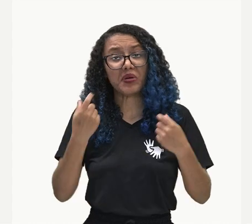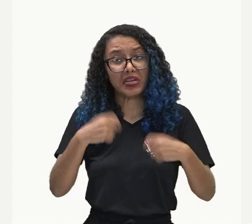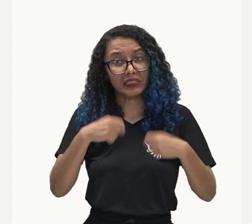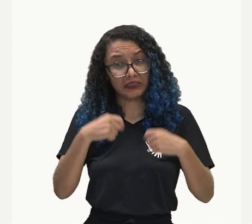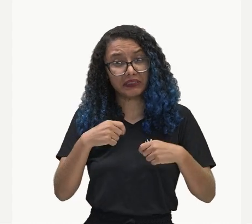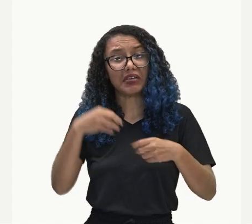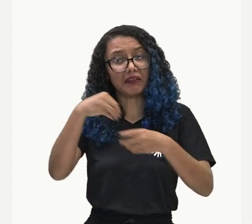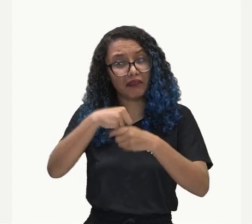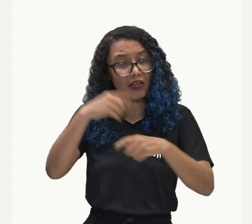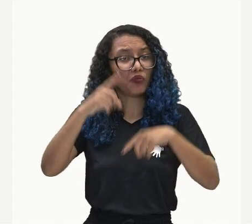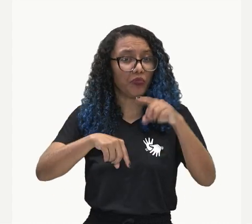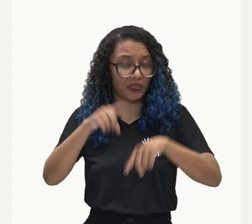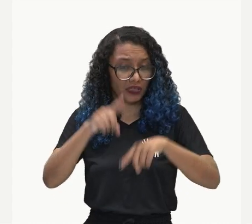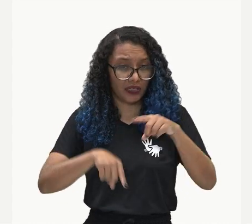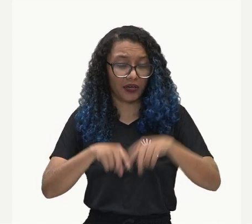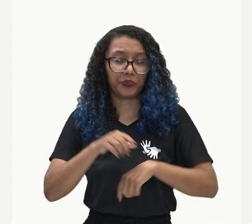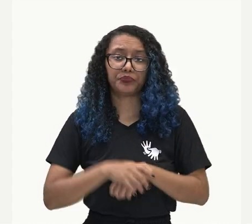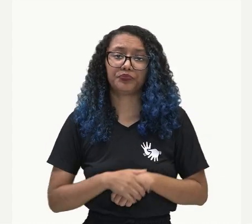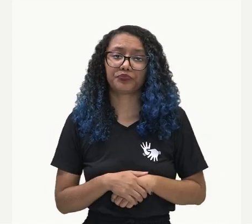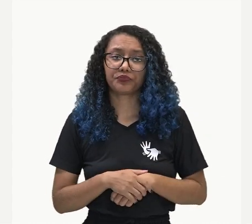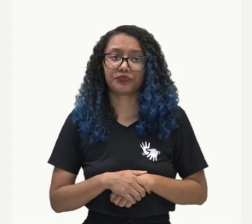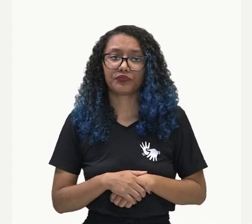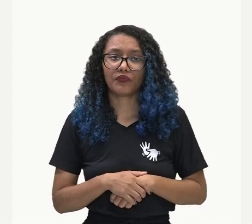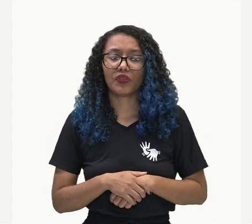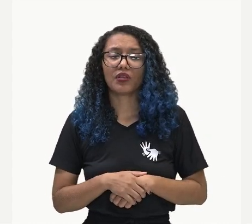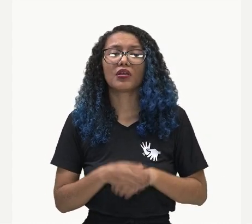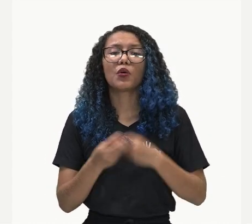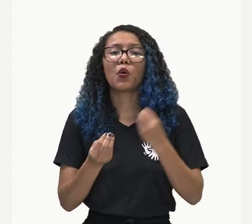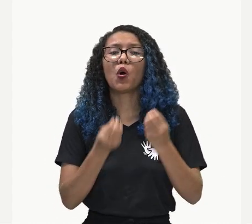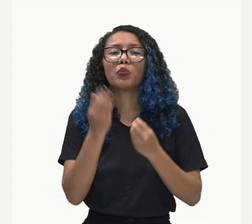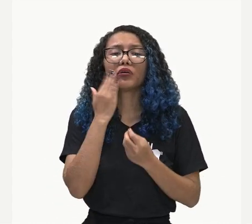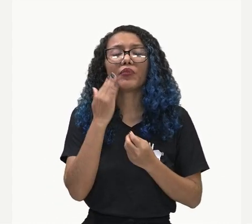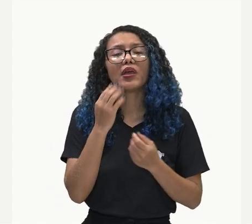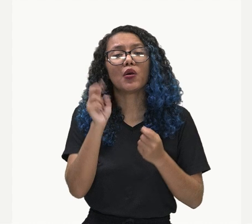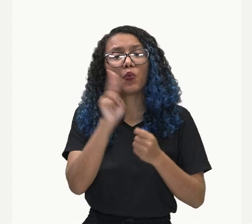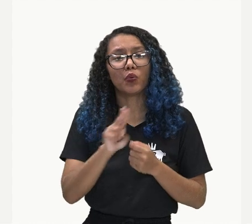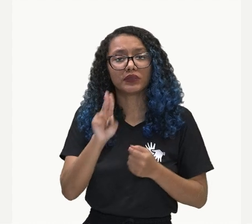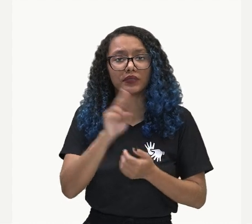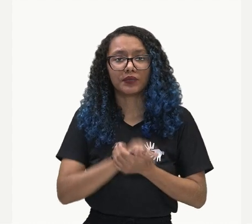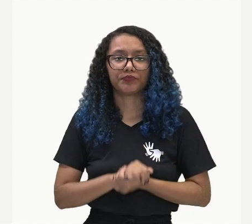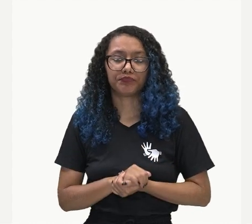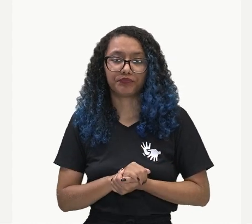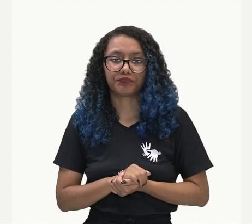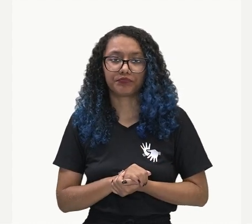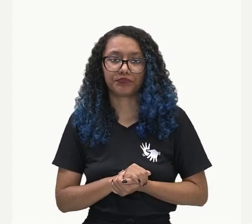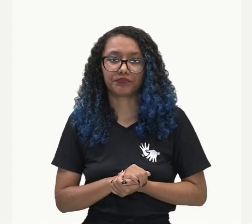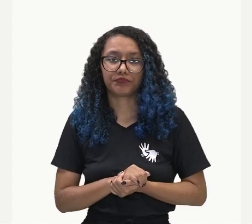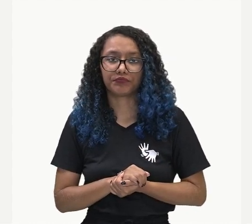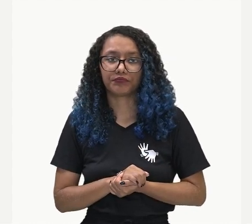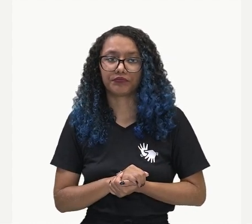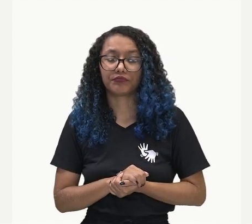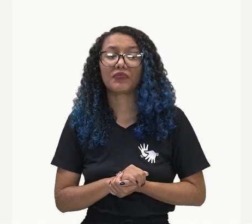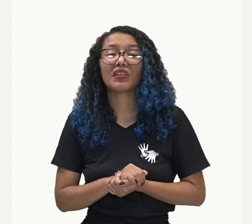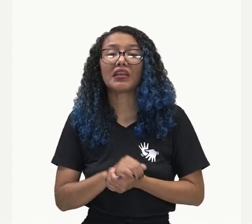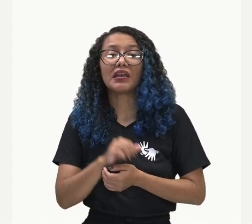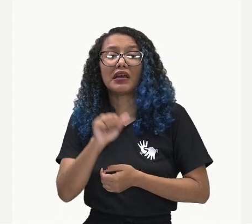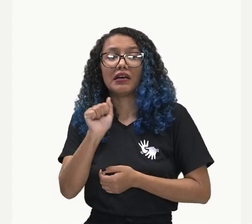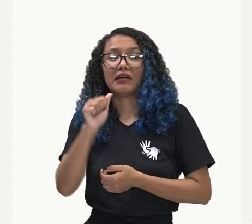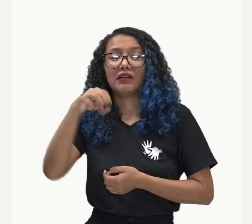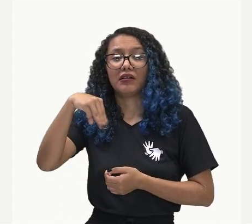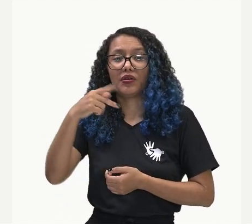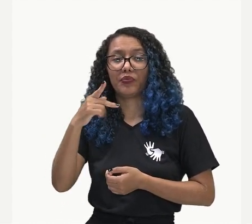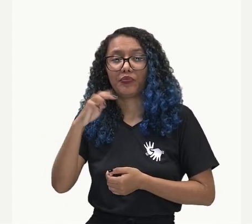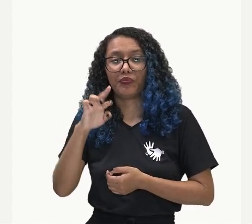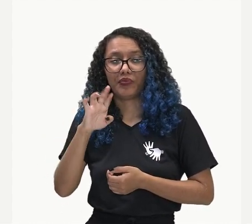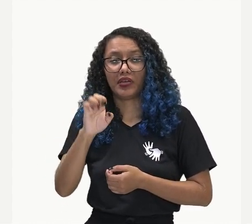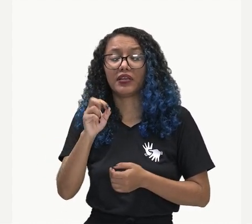Ela é medida em amperes e representada, ou melhor, as amperes representam a quantidade de carga que